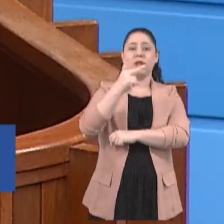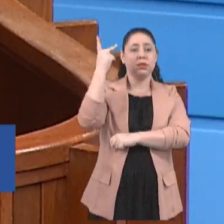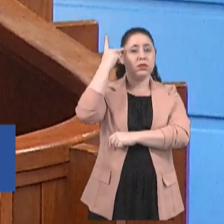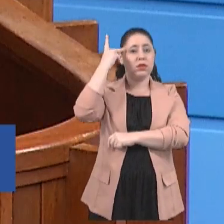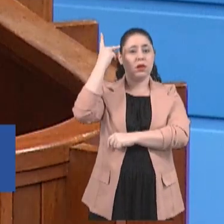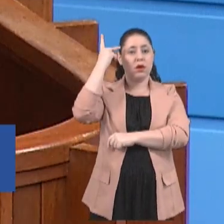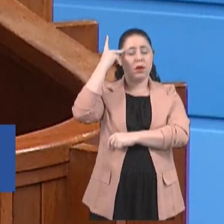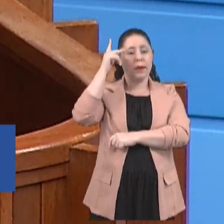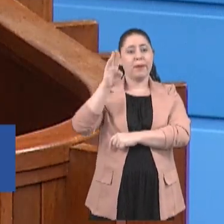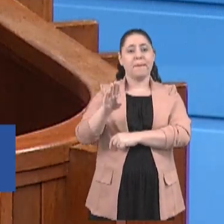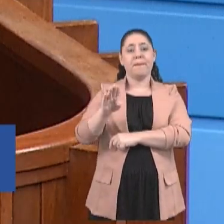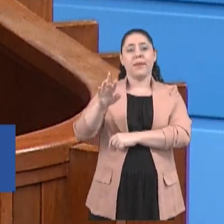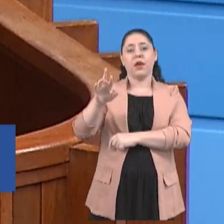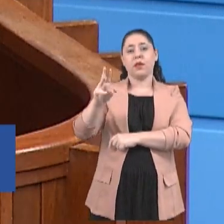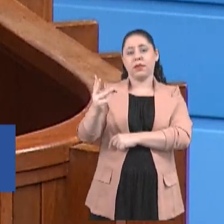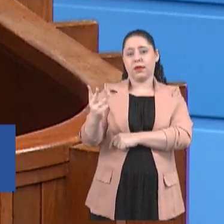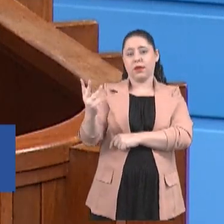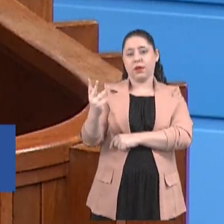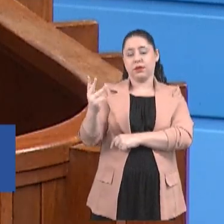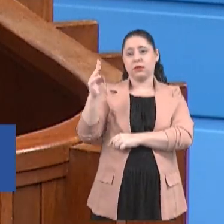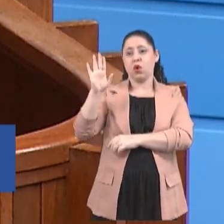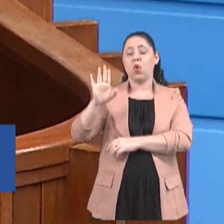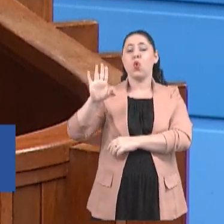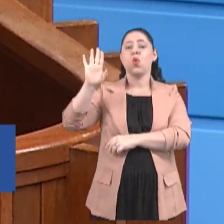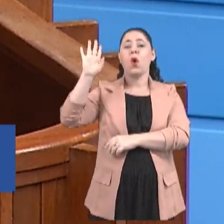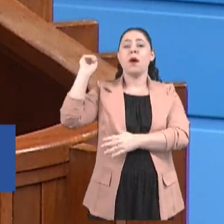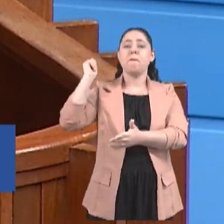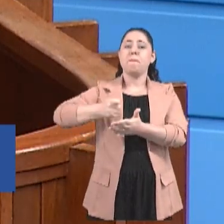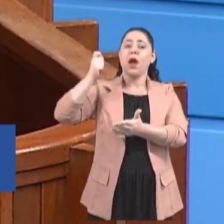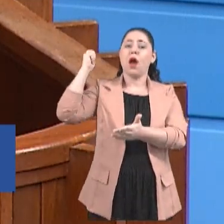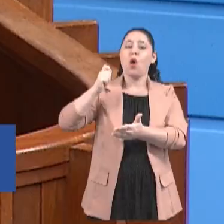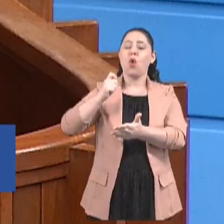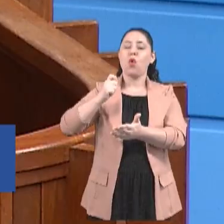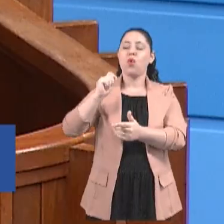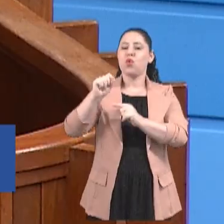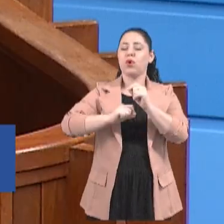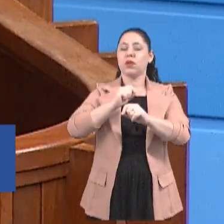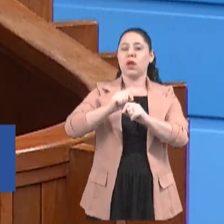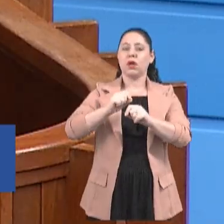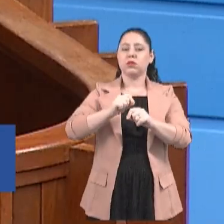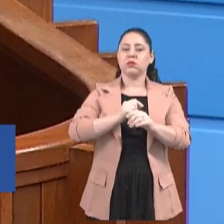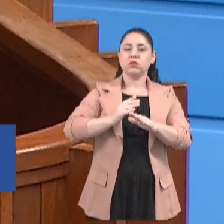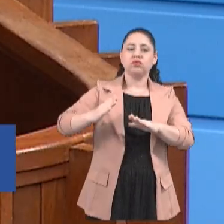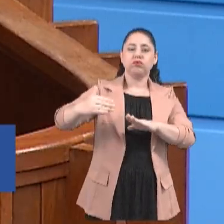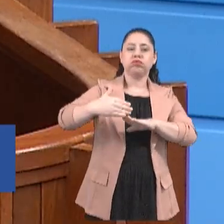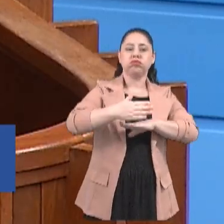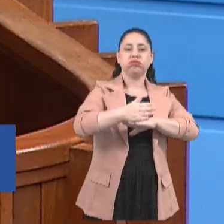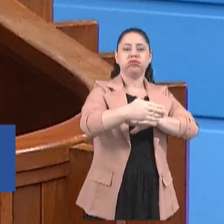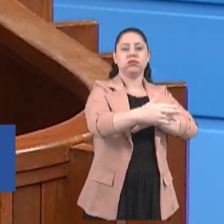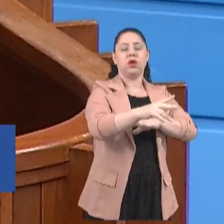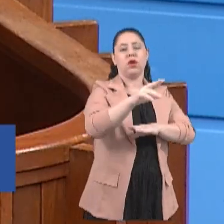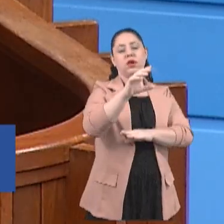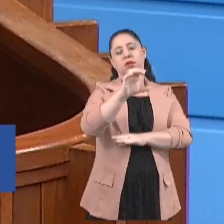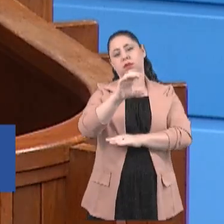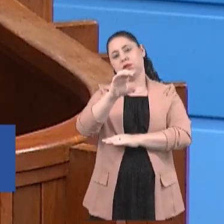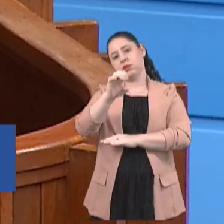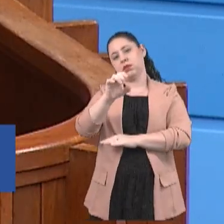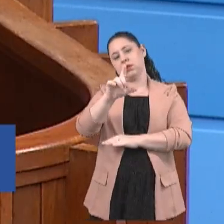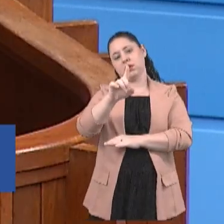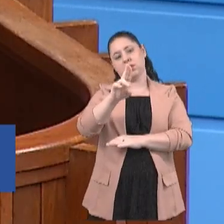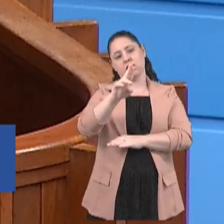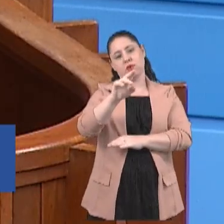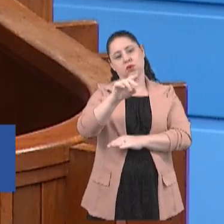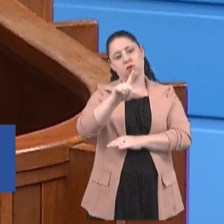Paulo, na B3, o leilão da chamada Rota da Celulose. O que é a Rota da Celulose? A